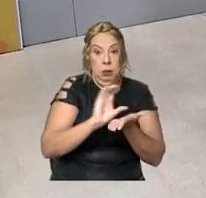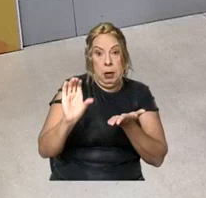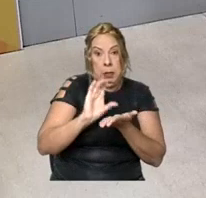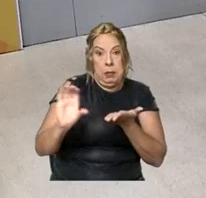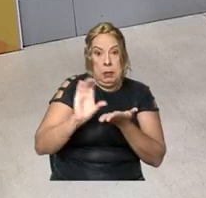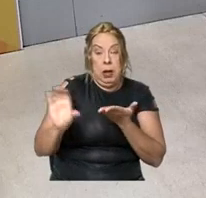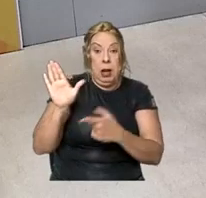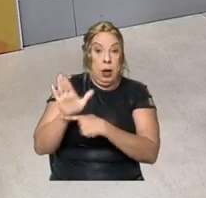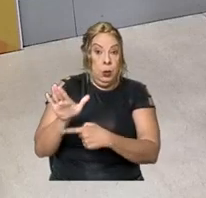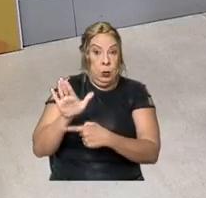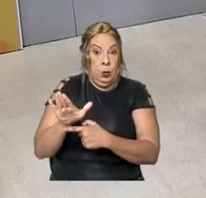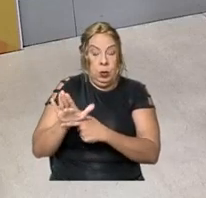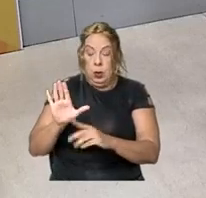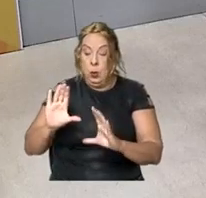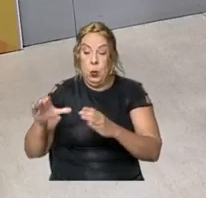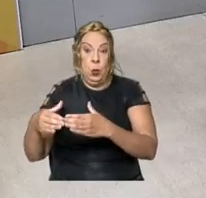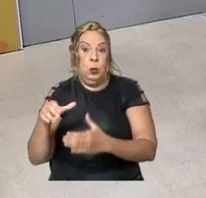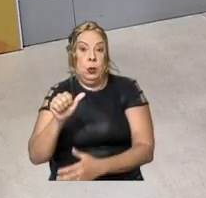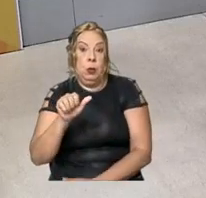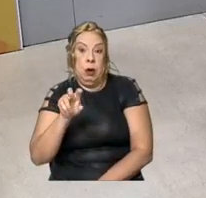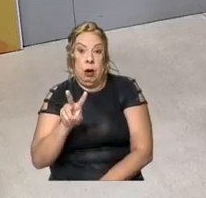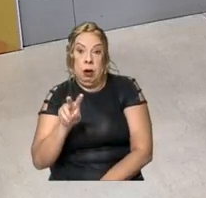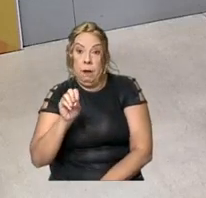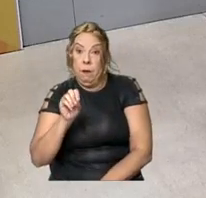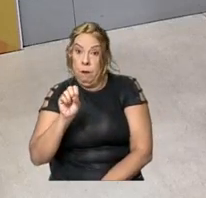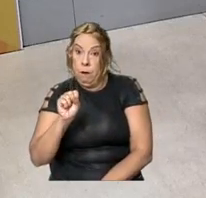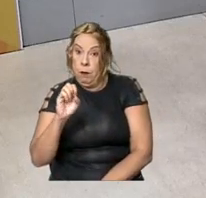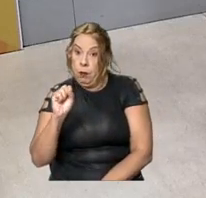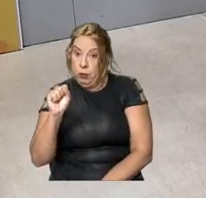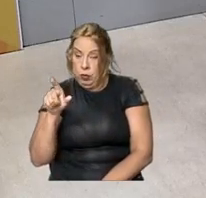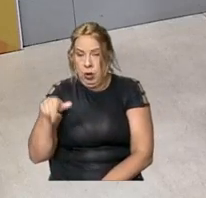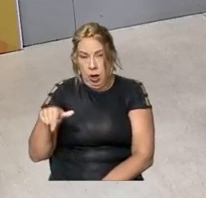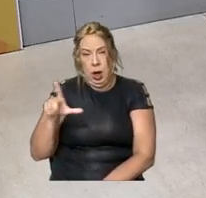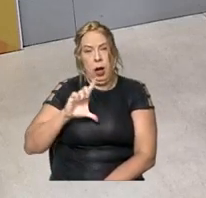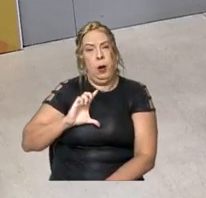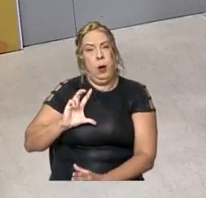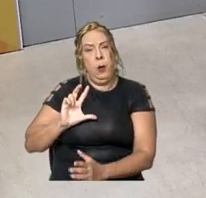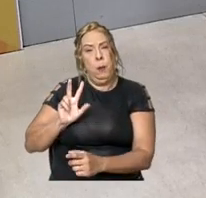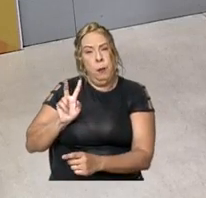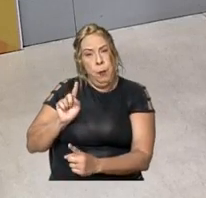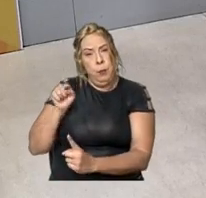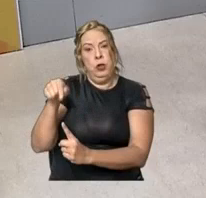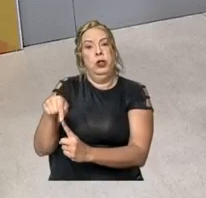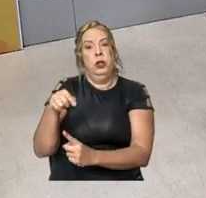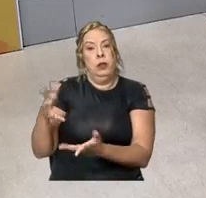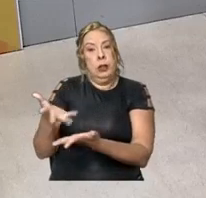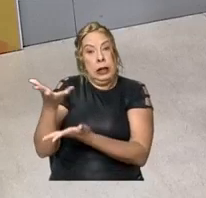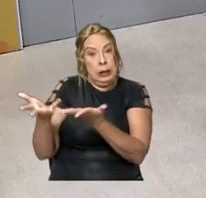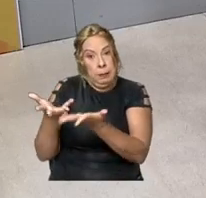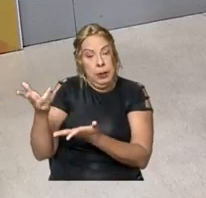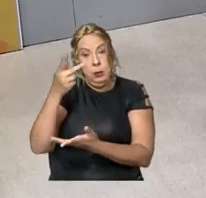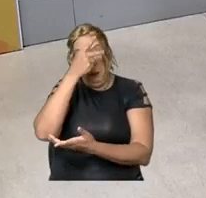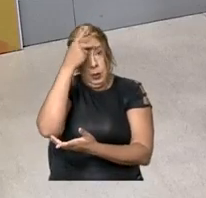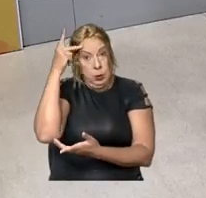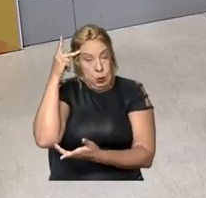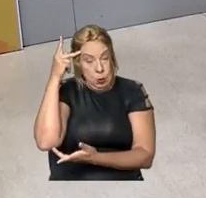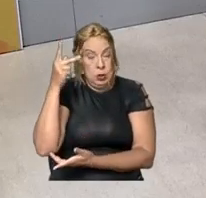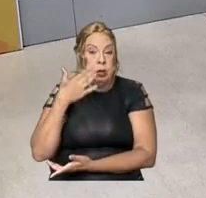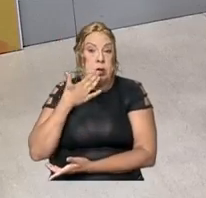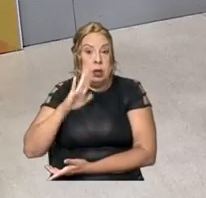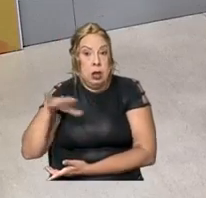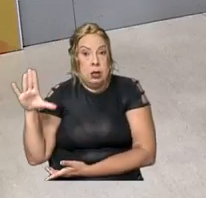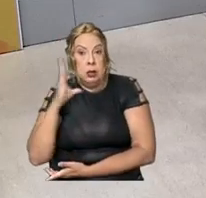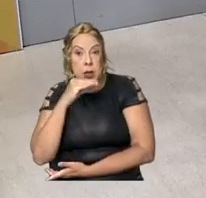ajudando os trabalhos desenvolvidos pela Associação dos Voluntários a Serviço da Oncologia de Sergipe a Vozes, além de concorrer a